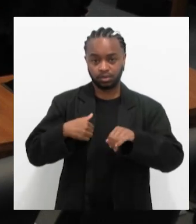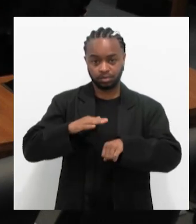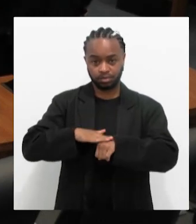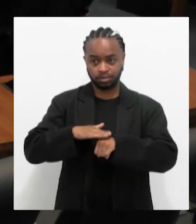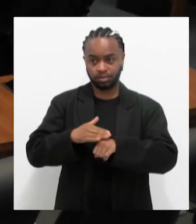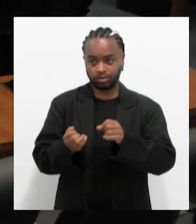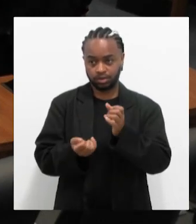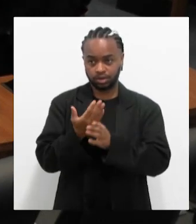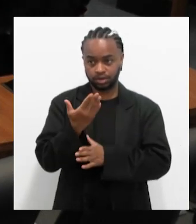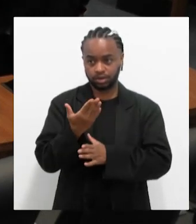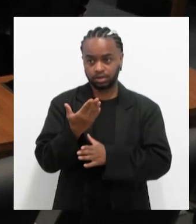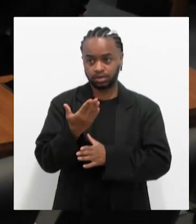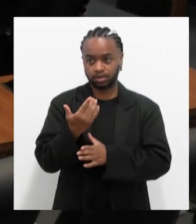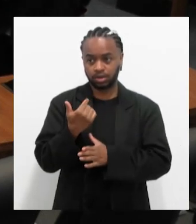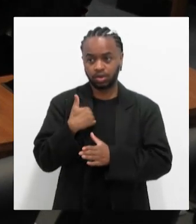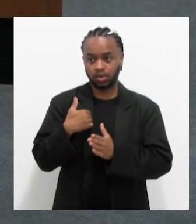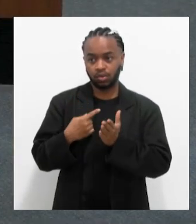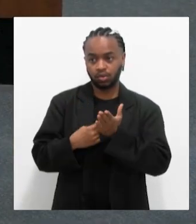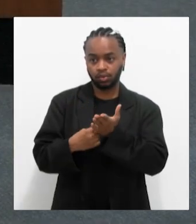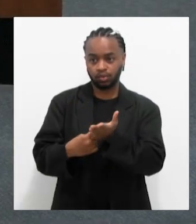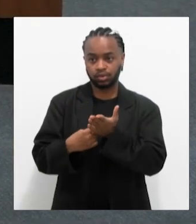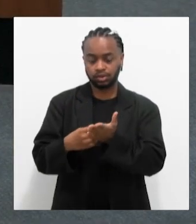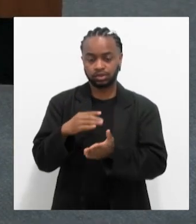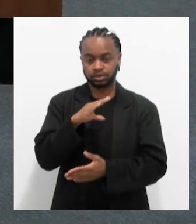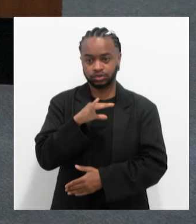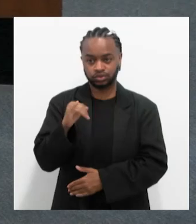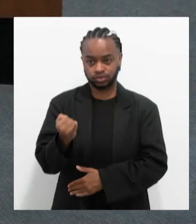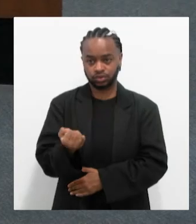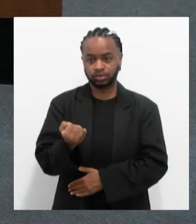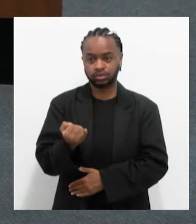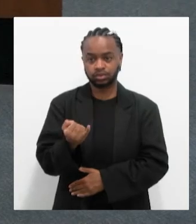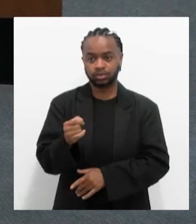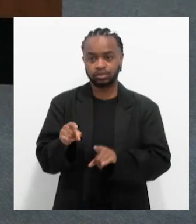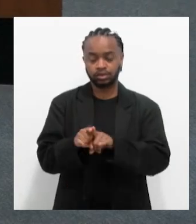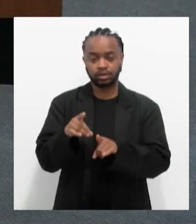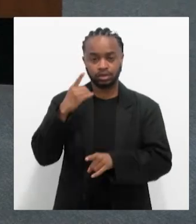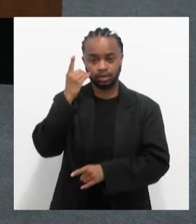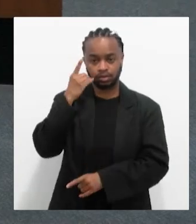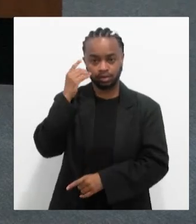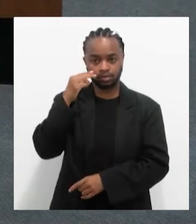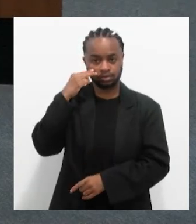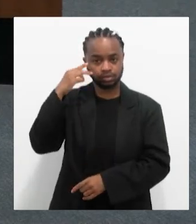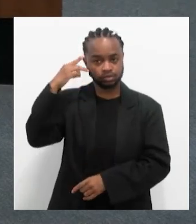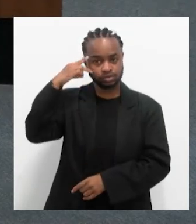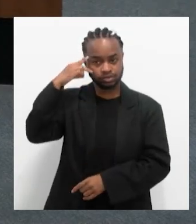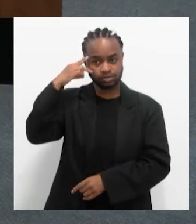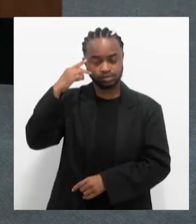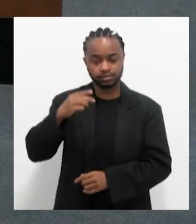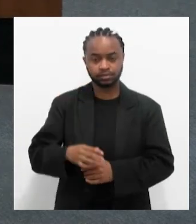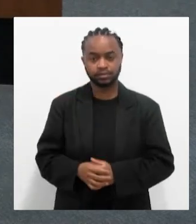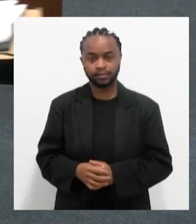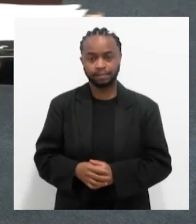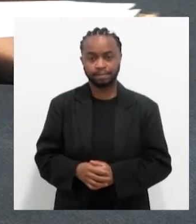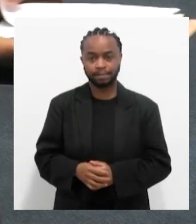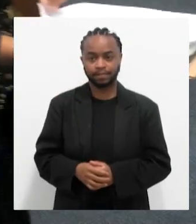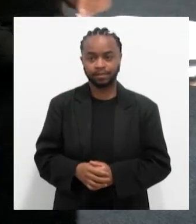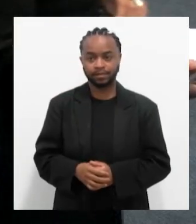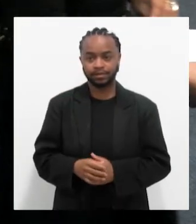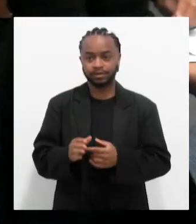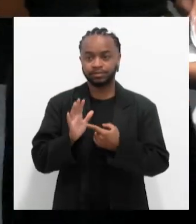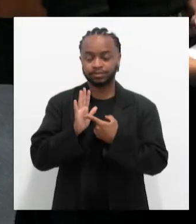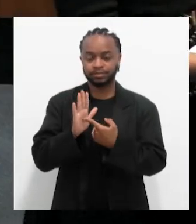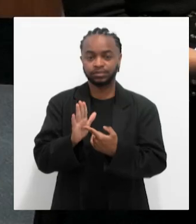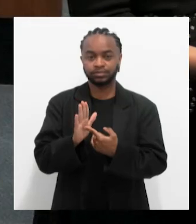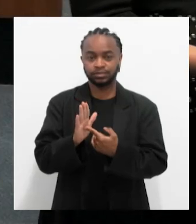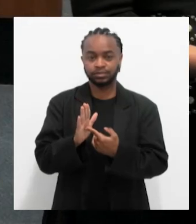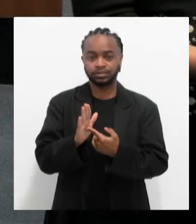autoria, e eu cheguei a um acordo aqui com a CCJ e com a deputada Tia Ju, autora do projeto, para reforçar o